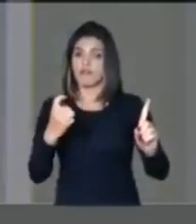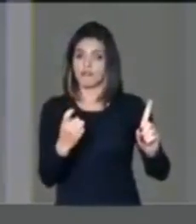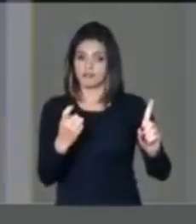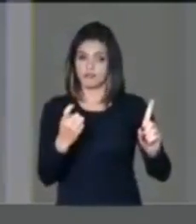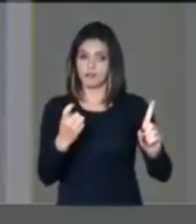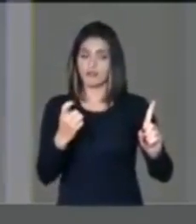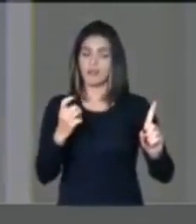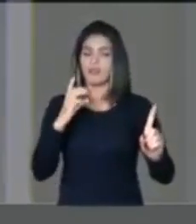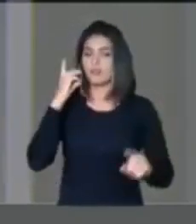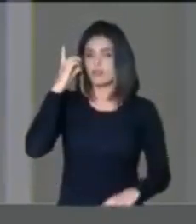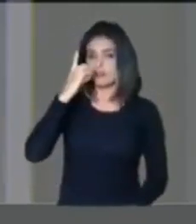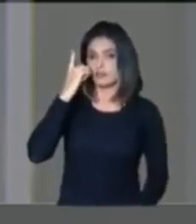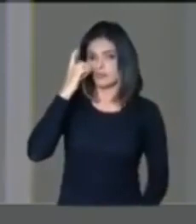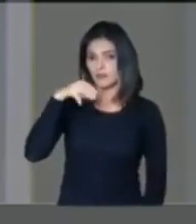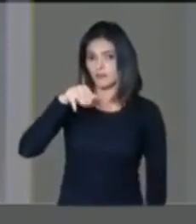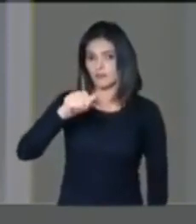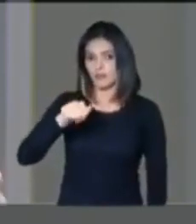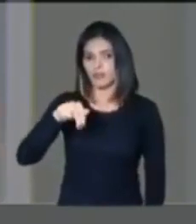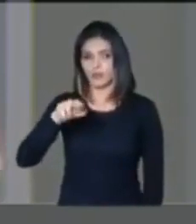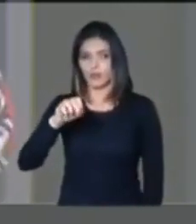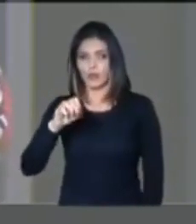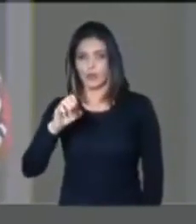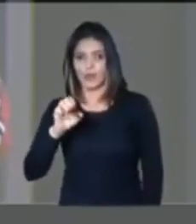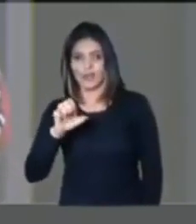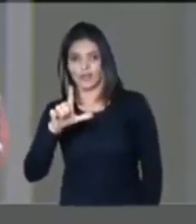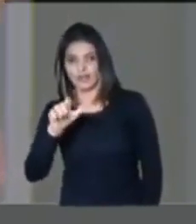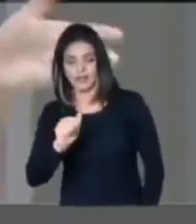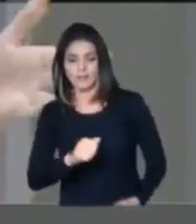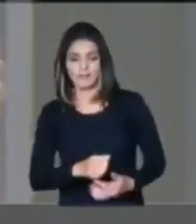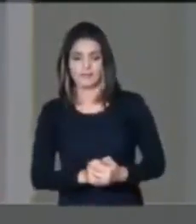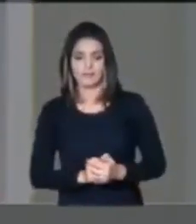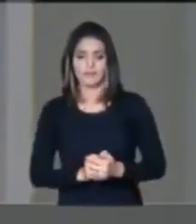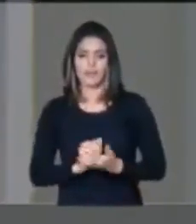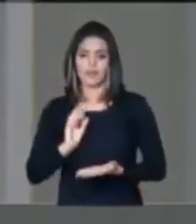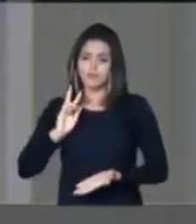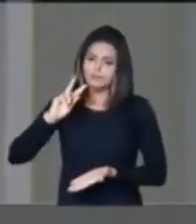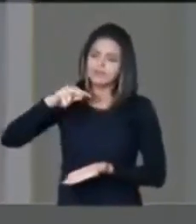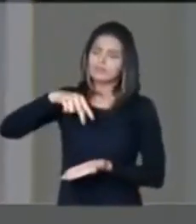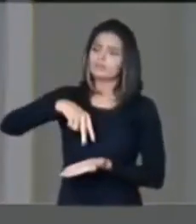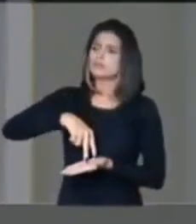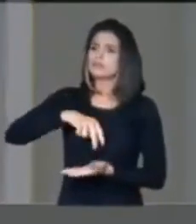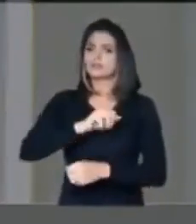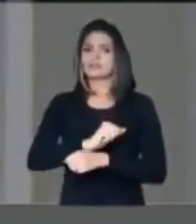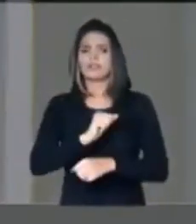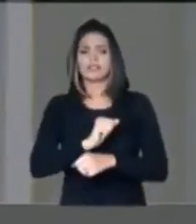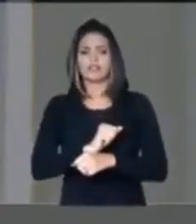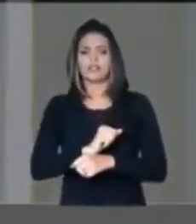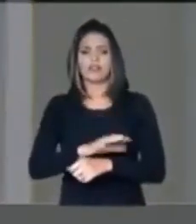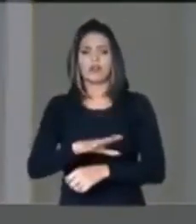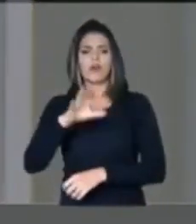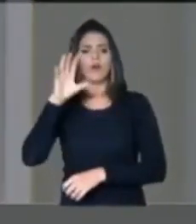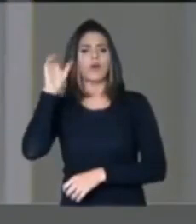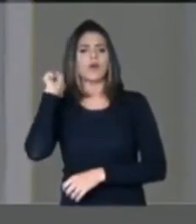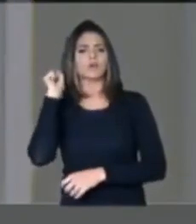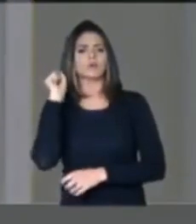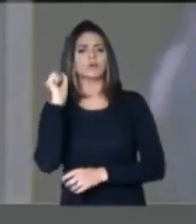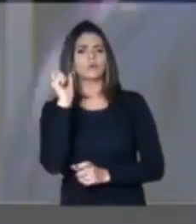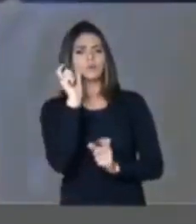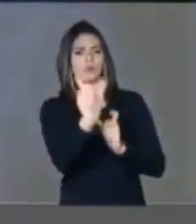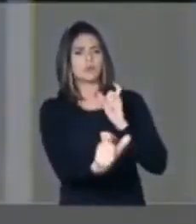Dávila. Mas ao subir aqui eu ouço uma outra agressão ao nosso ex-presidente